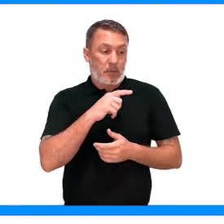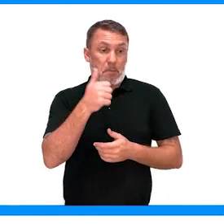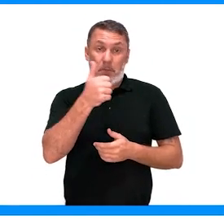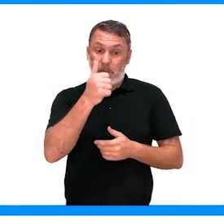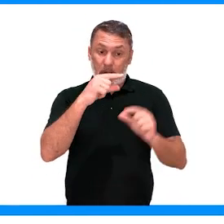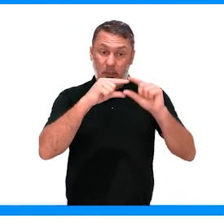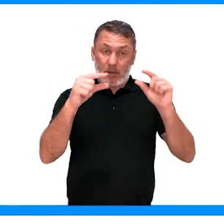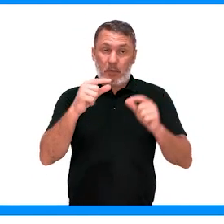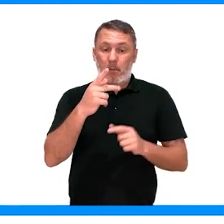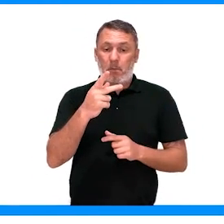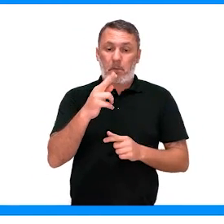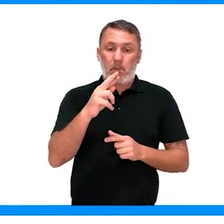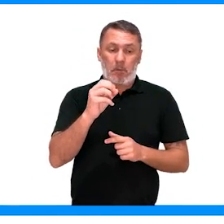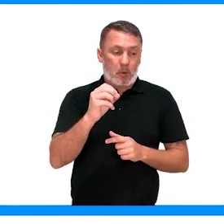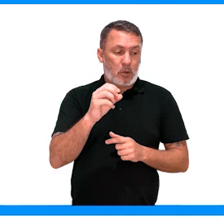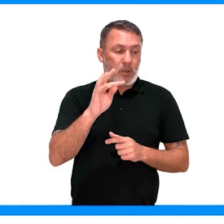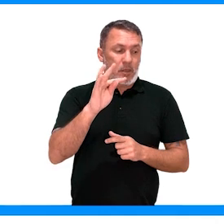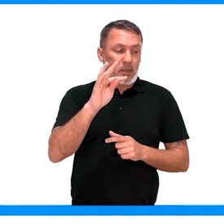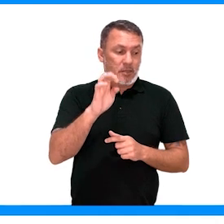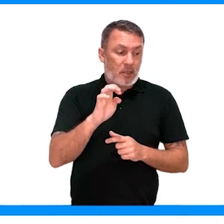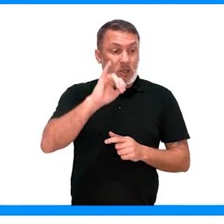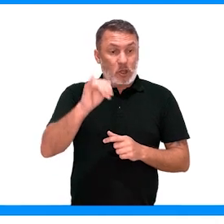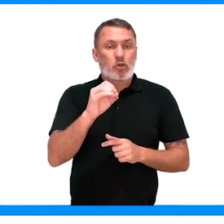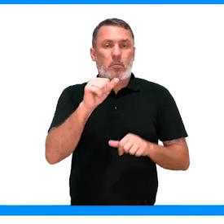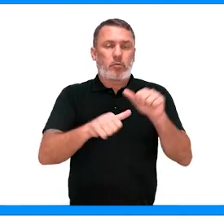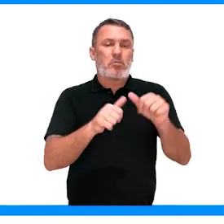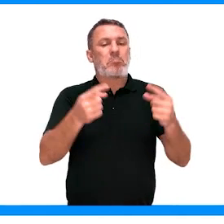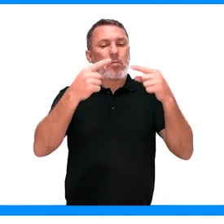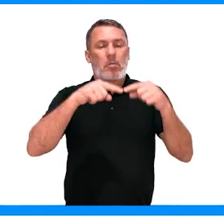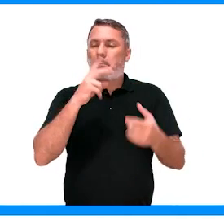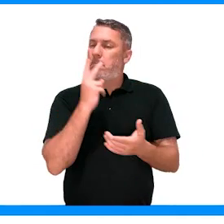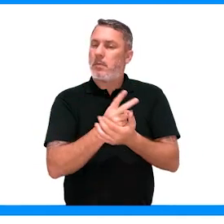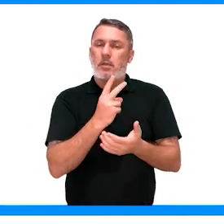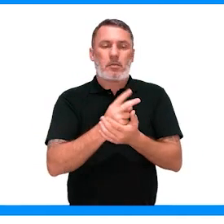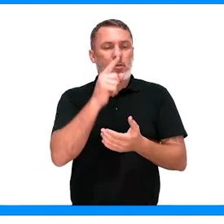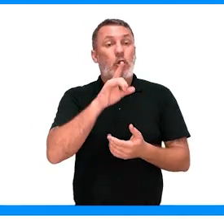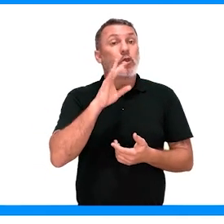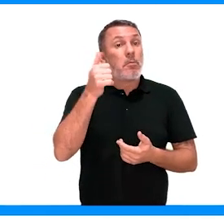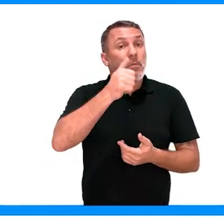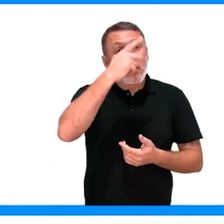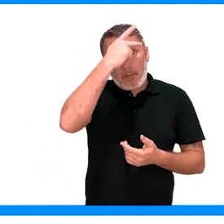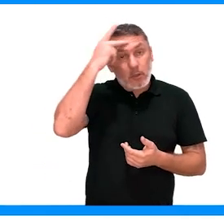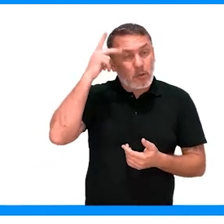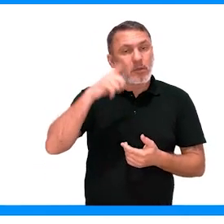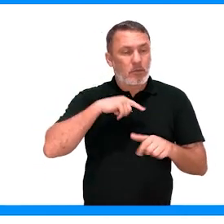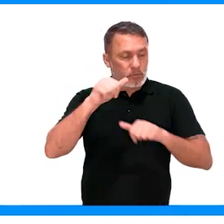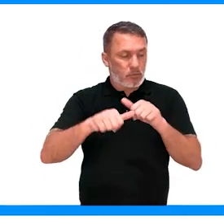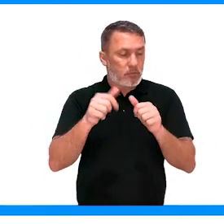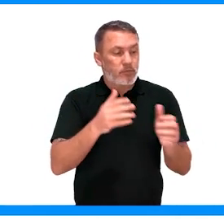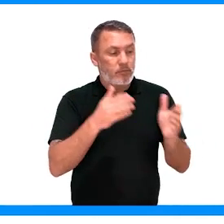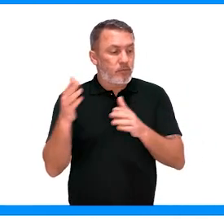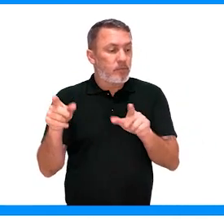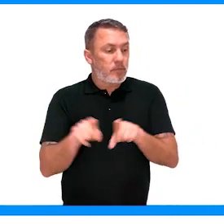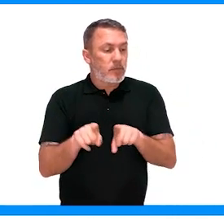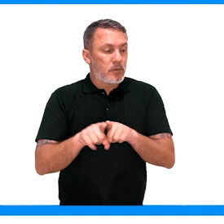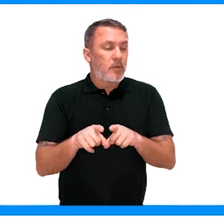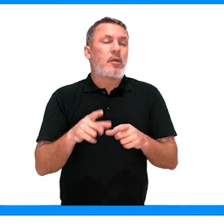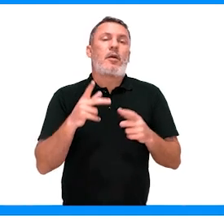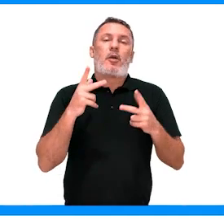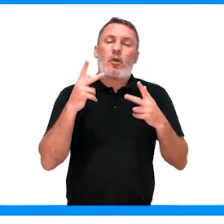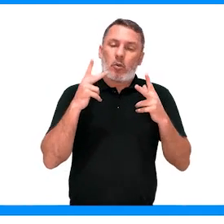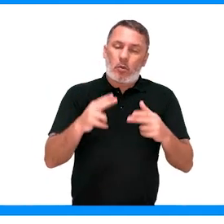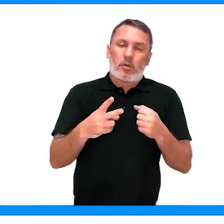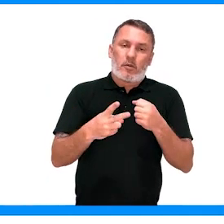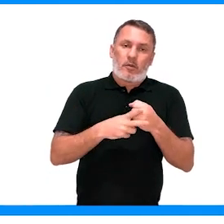eu protejo, tu proteges, ele protege. Nós outros protegemos, vós outros protegeis, eles protegem.